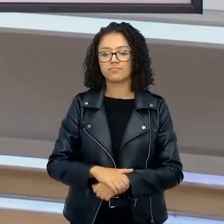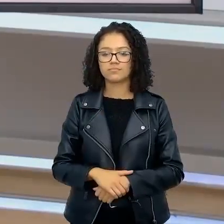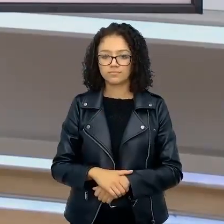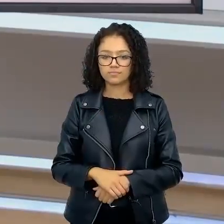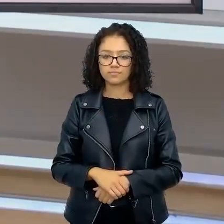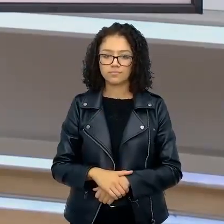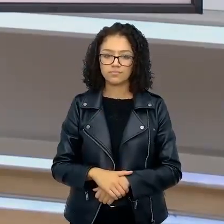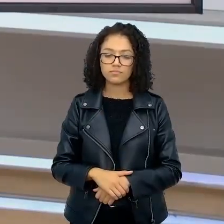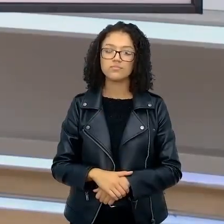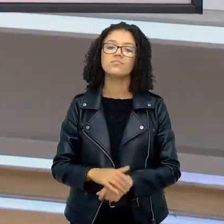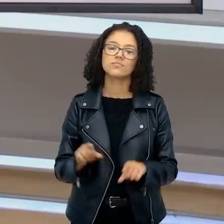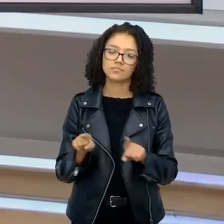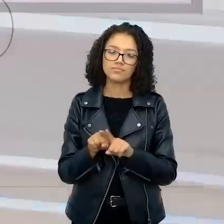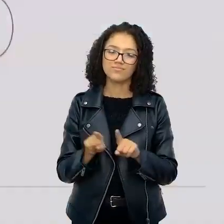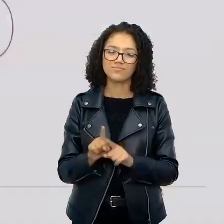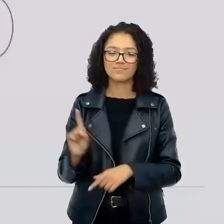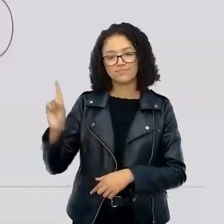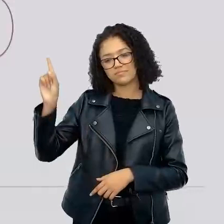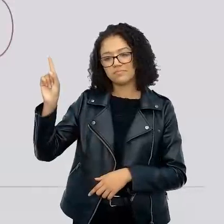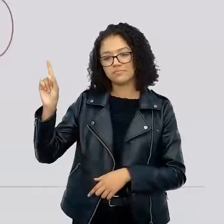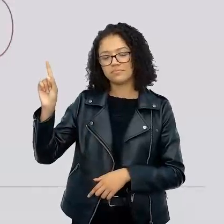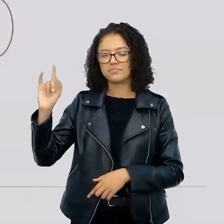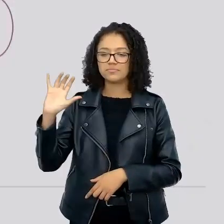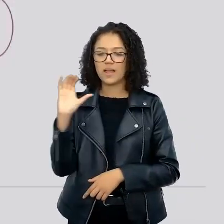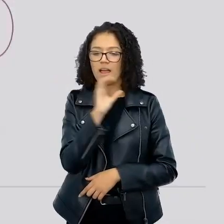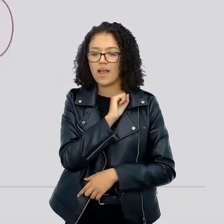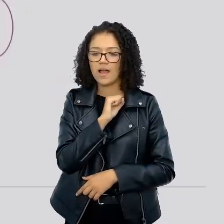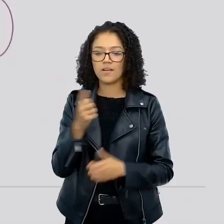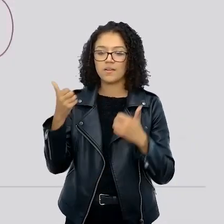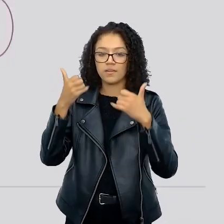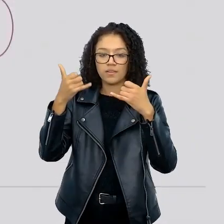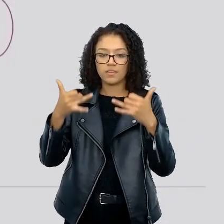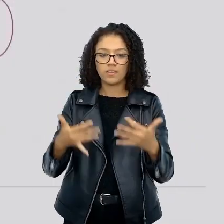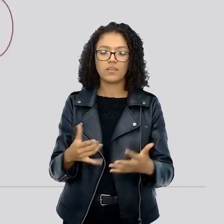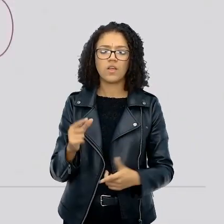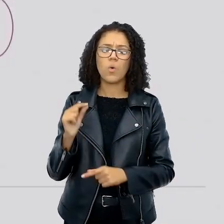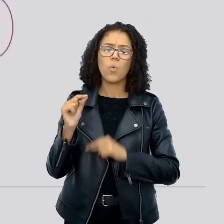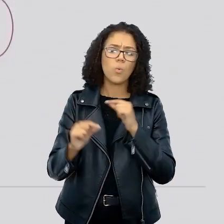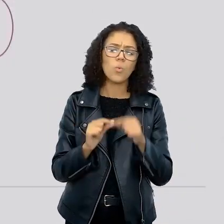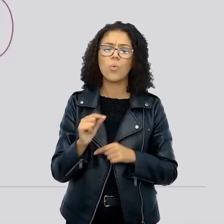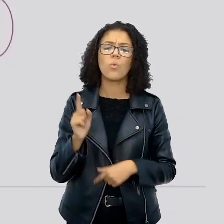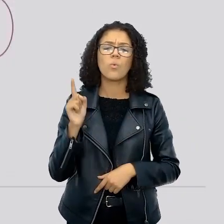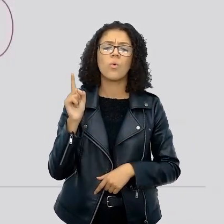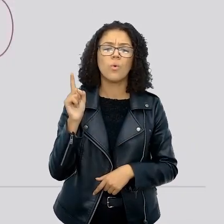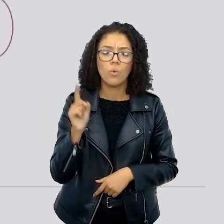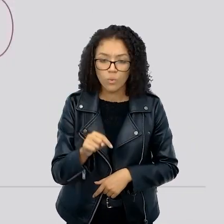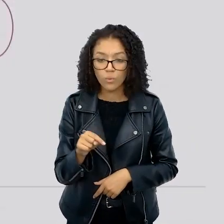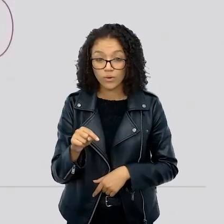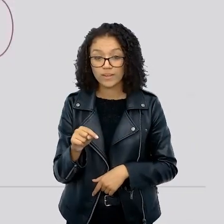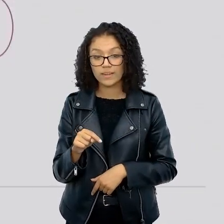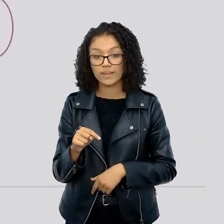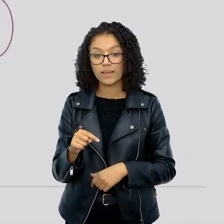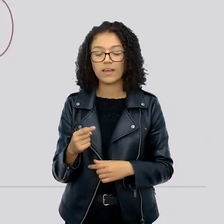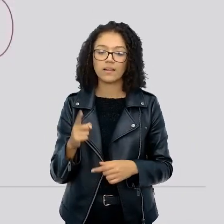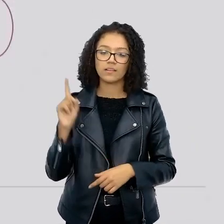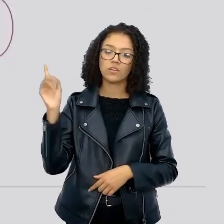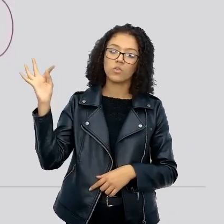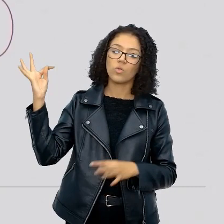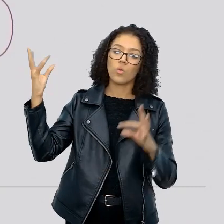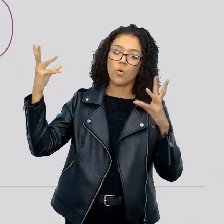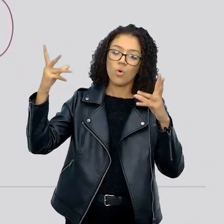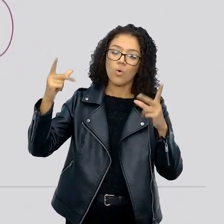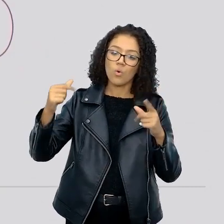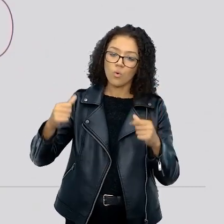Aqui eu trouxe, eu só queria dar uma passada rápida do que é essa rede de atenção integral de crianças e adolescentes, daí tem todos